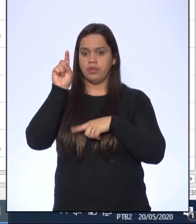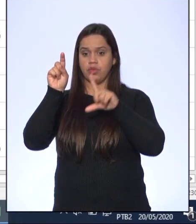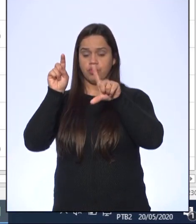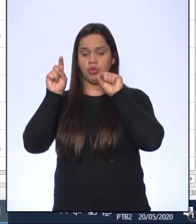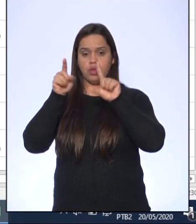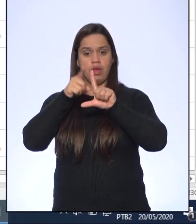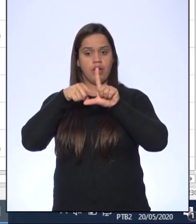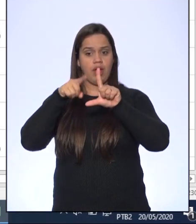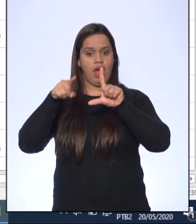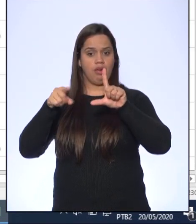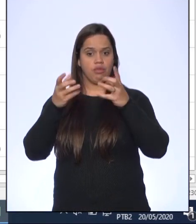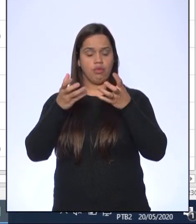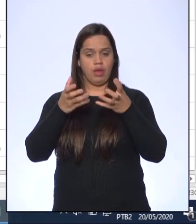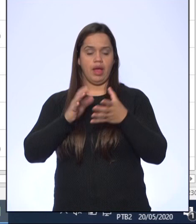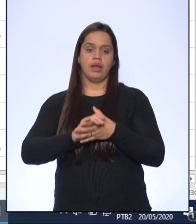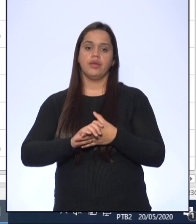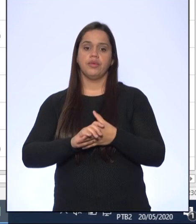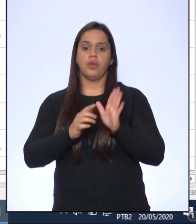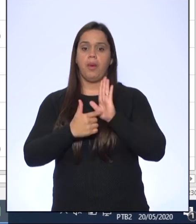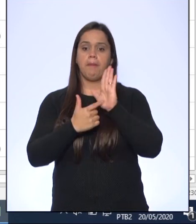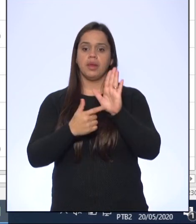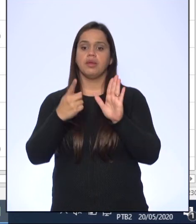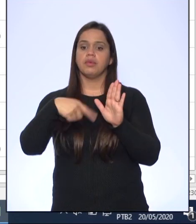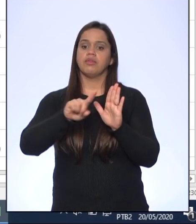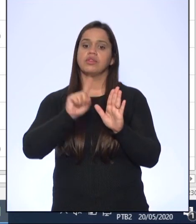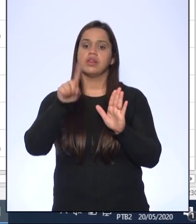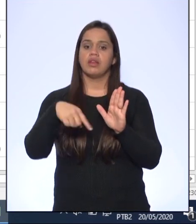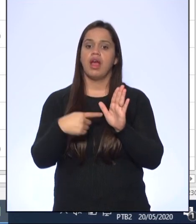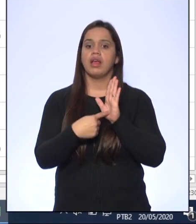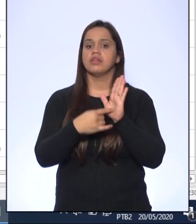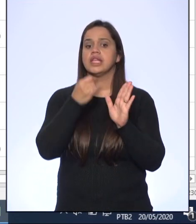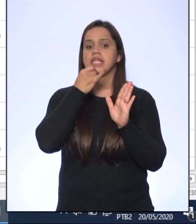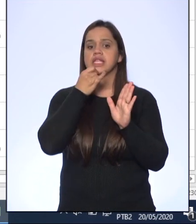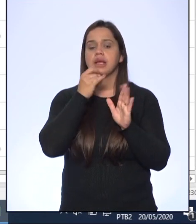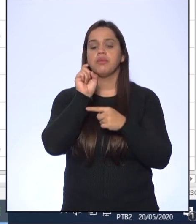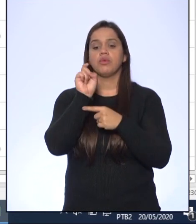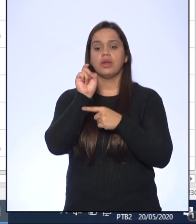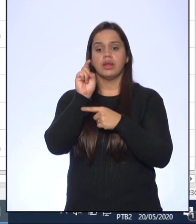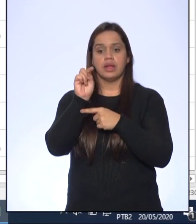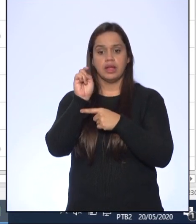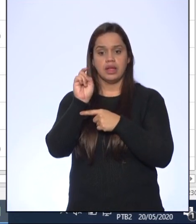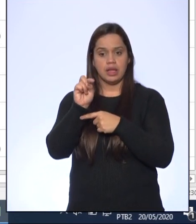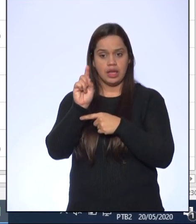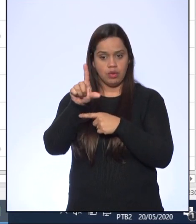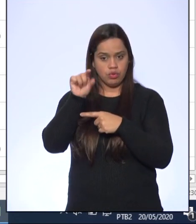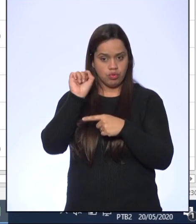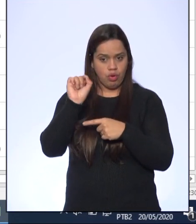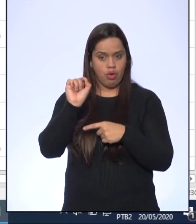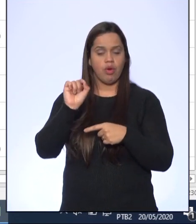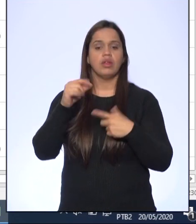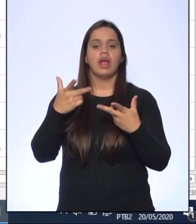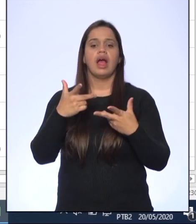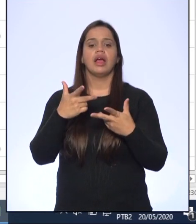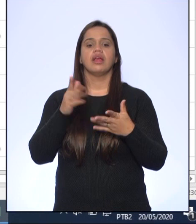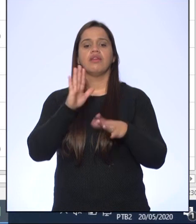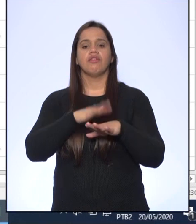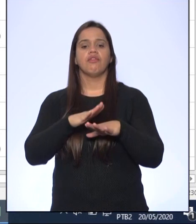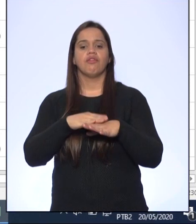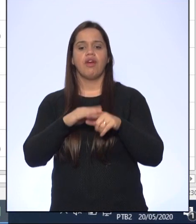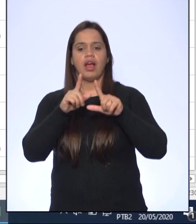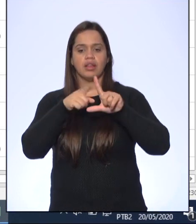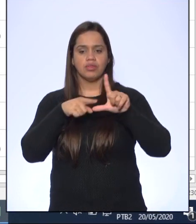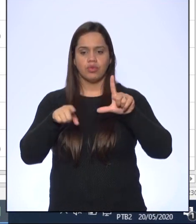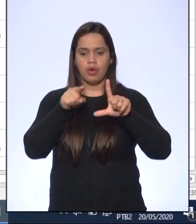que eu apresentei para vocês é esse modelo. Então, eu clico aqui, ele constrói. Assim, eu construí o gráfico para